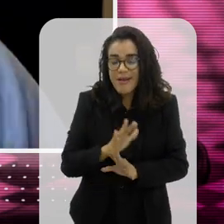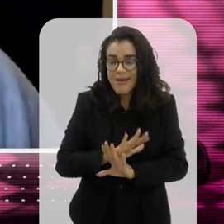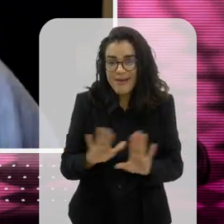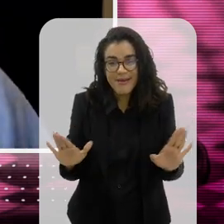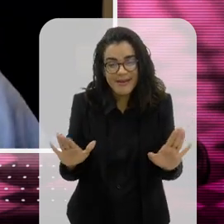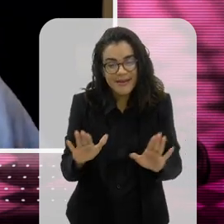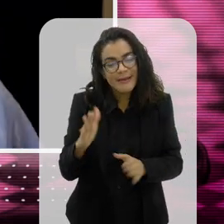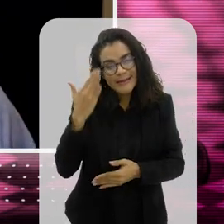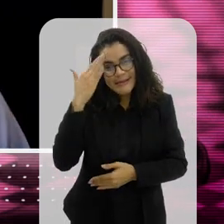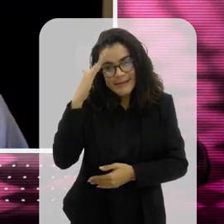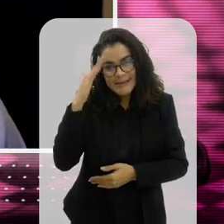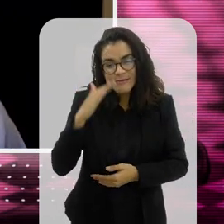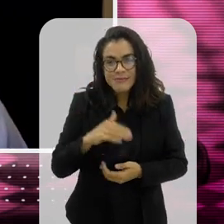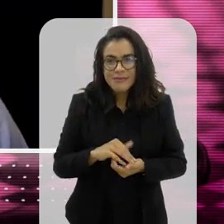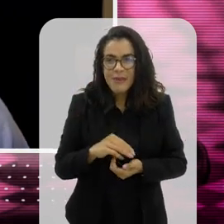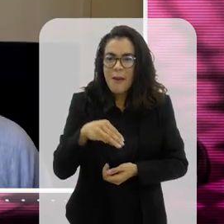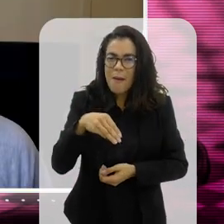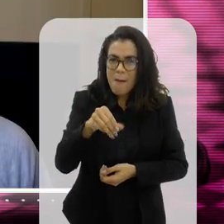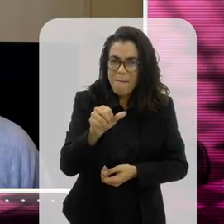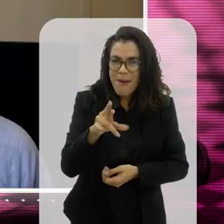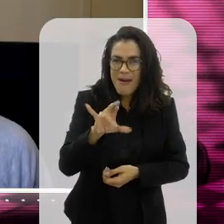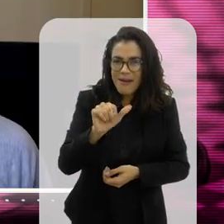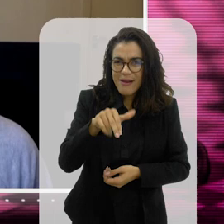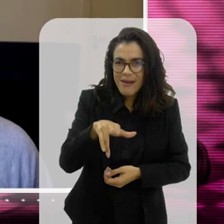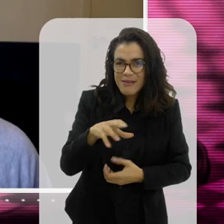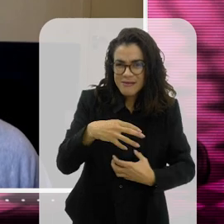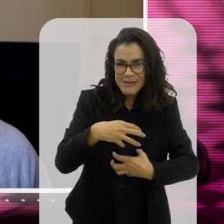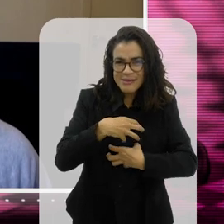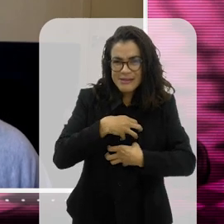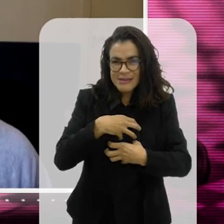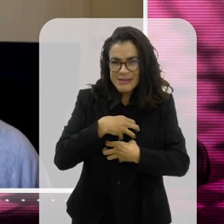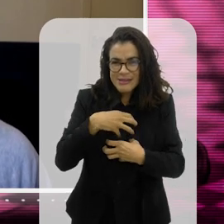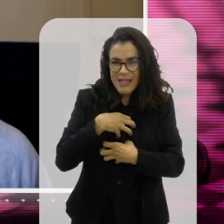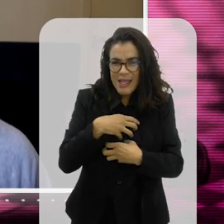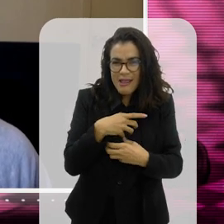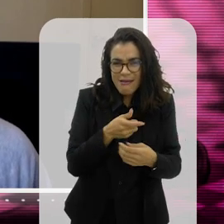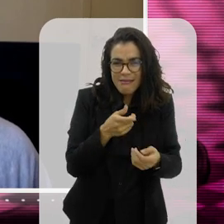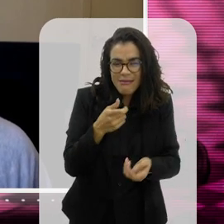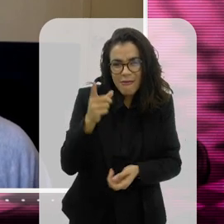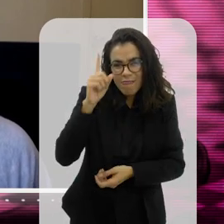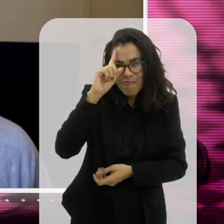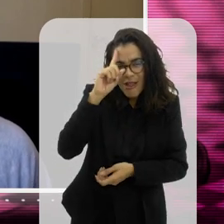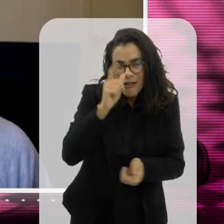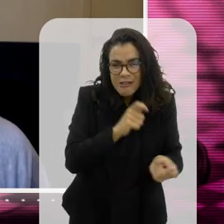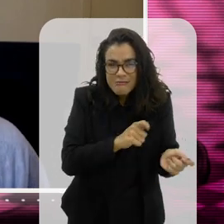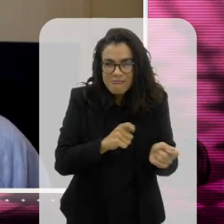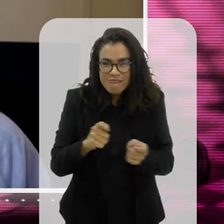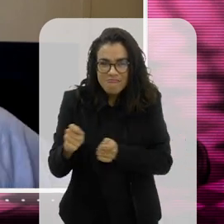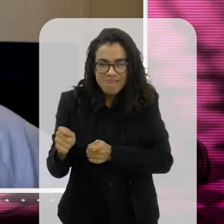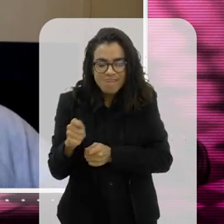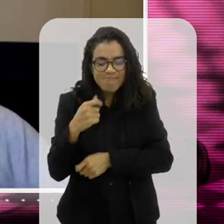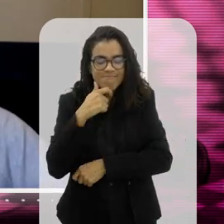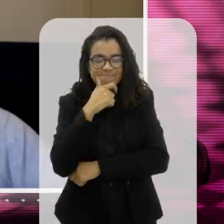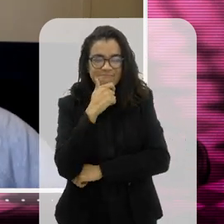trabalho, enfim, tudo que a gente já sabe, né? Mariana, você sente isso assim no seu dia a dia? Que muitas vezes você se